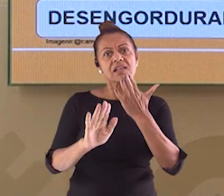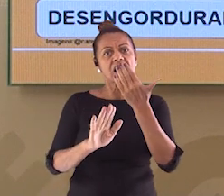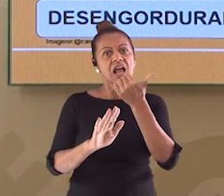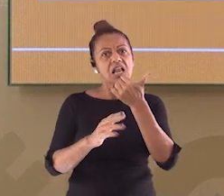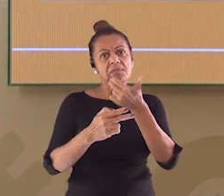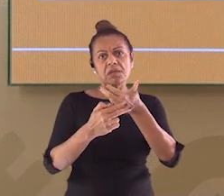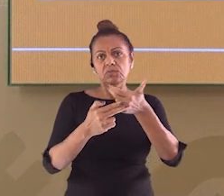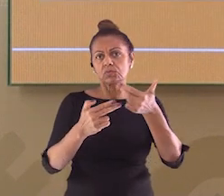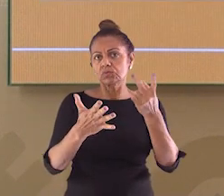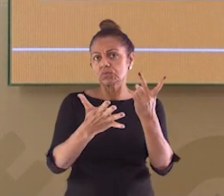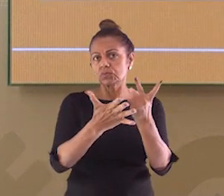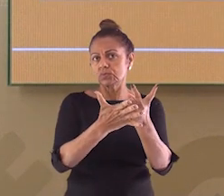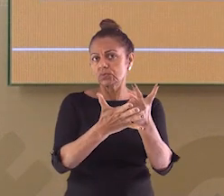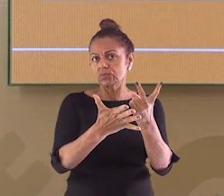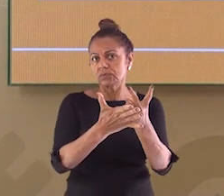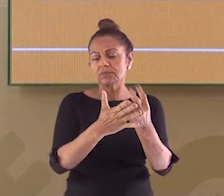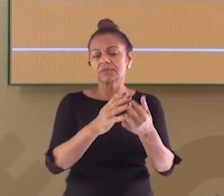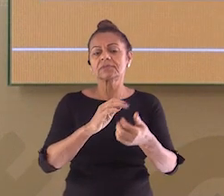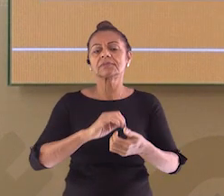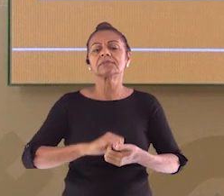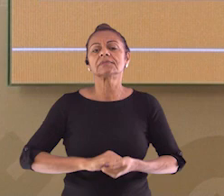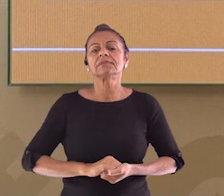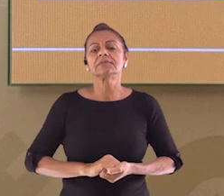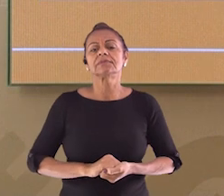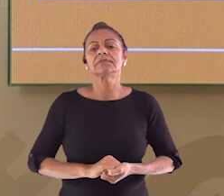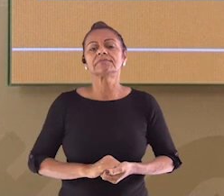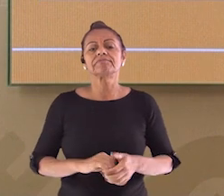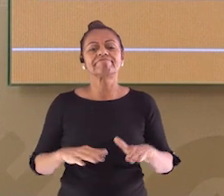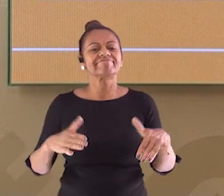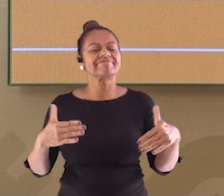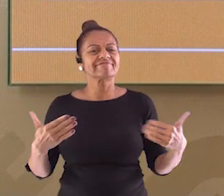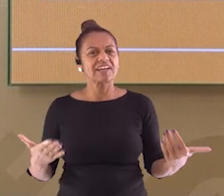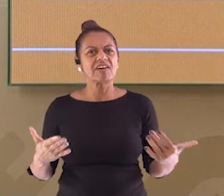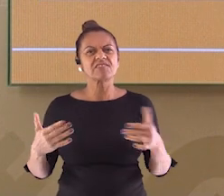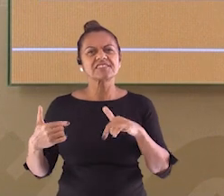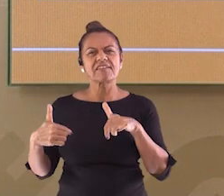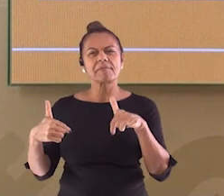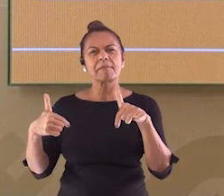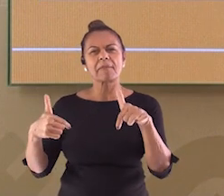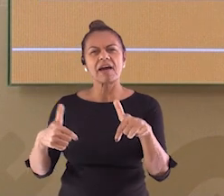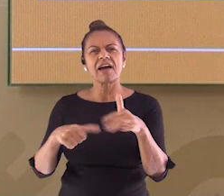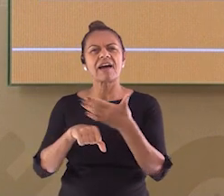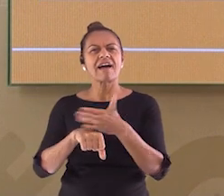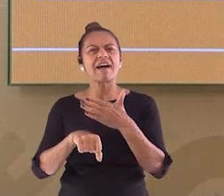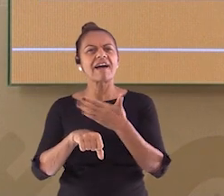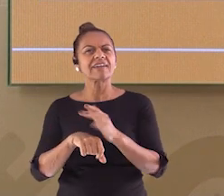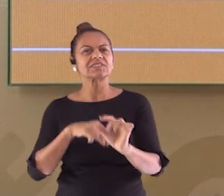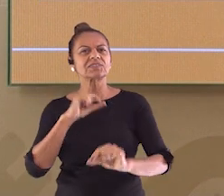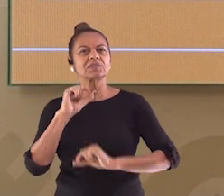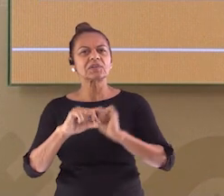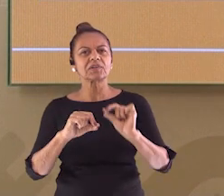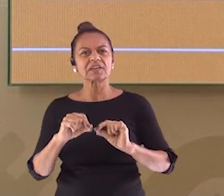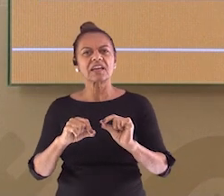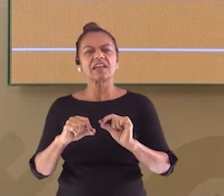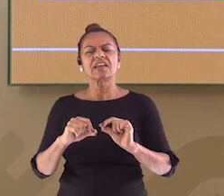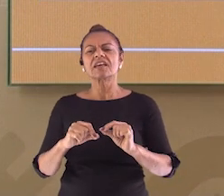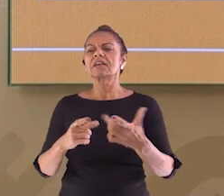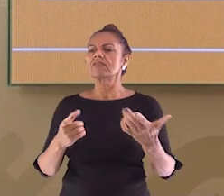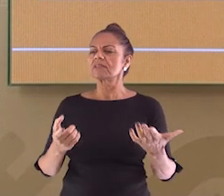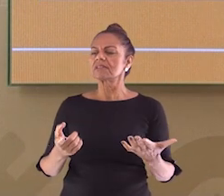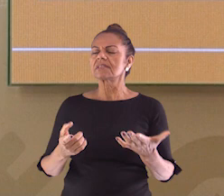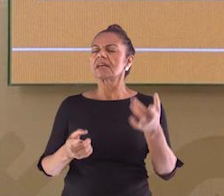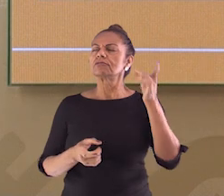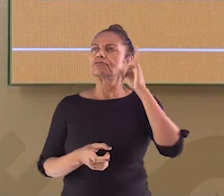como atividade prática, eu irei propor que você fotografe e envie alguma atividade que você realiza